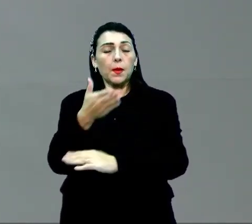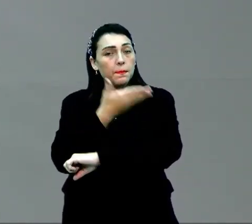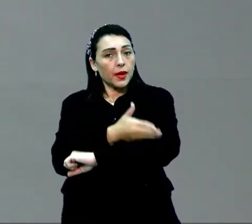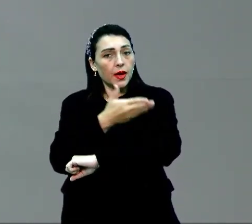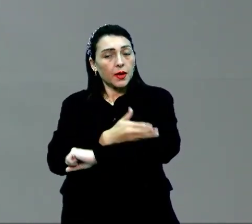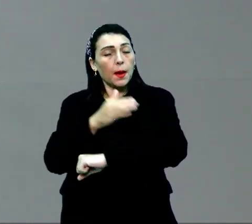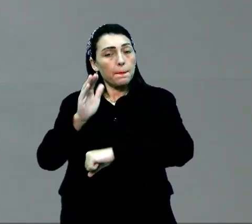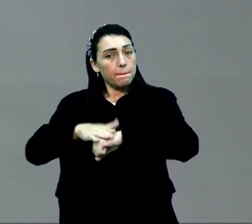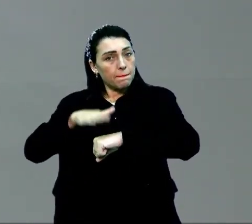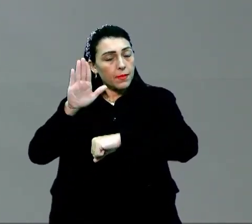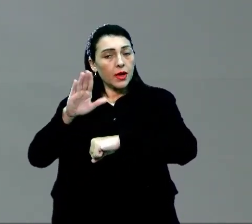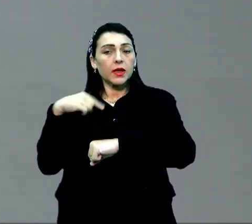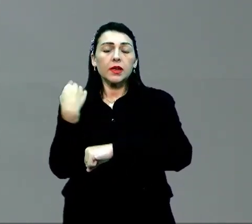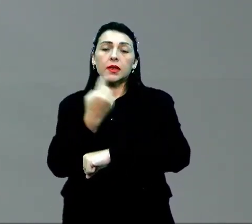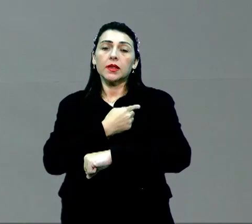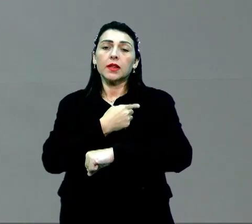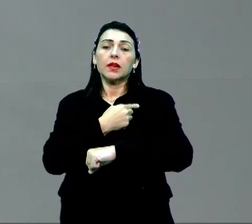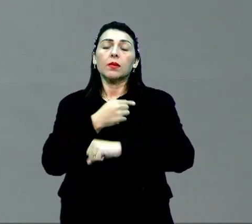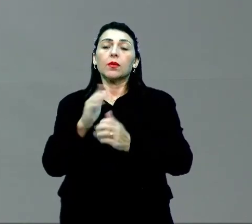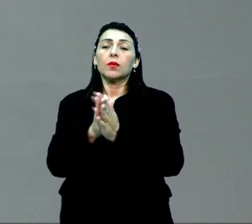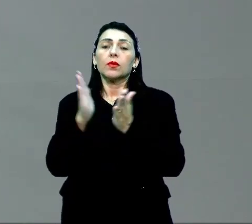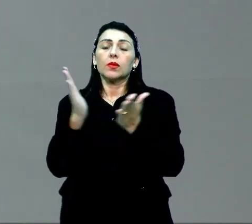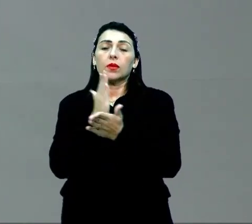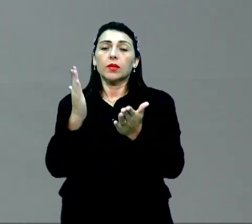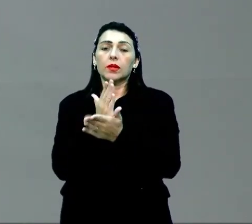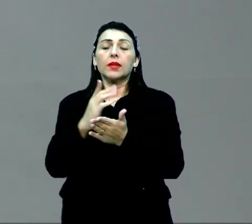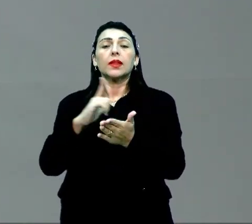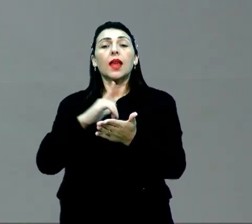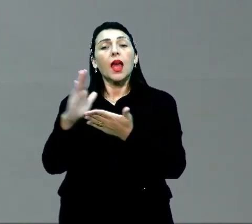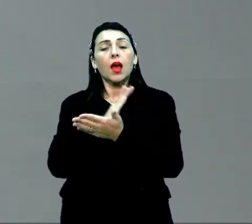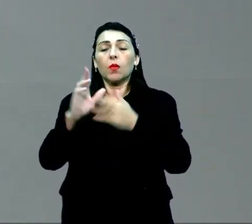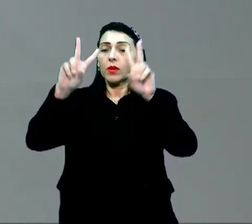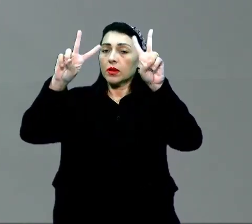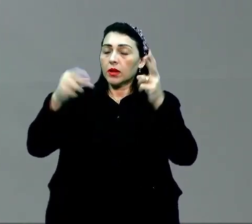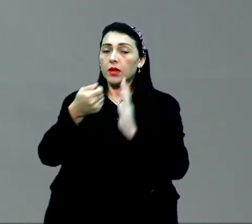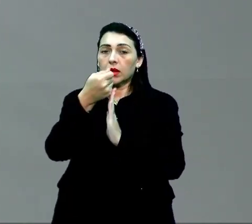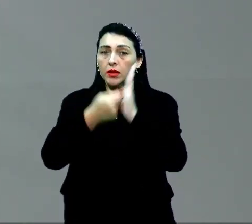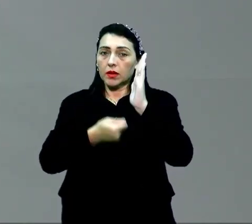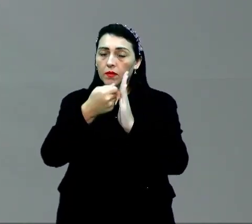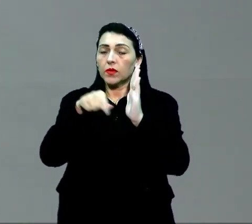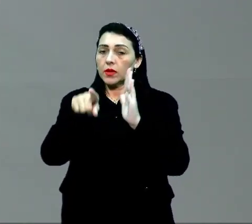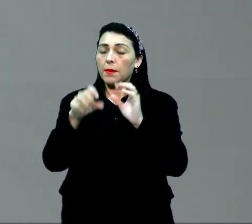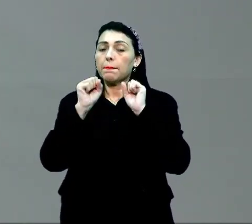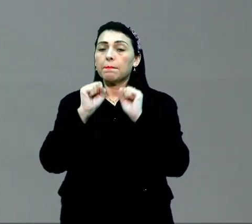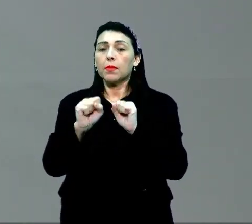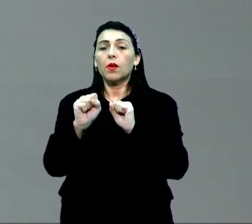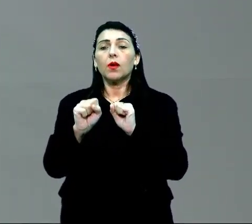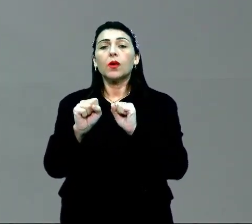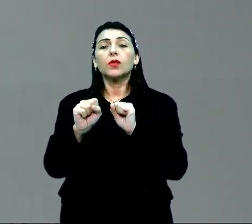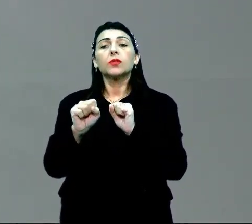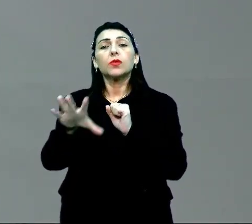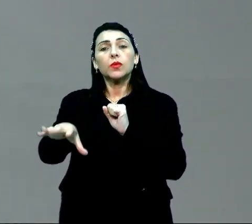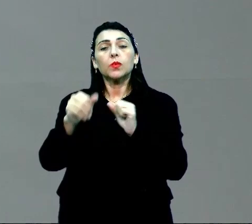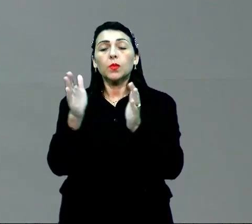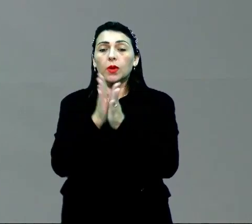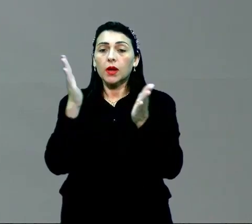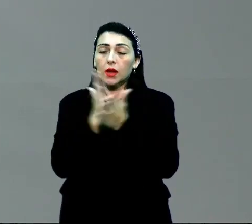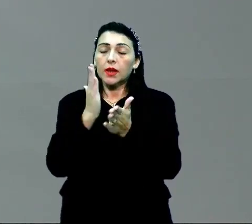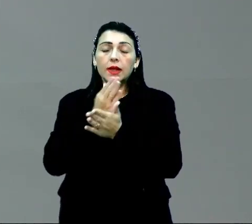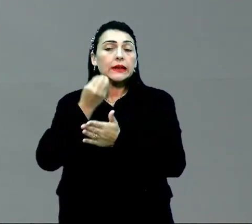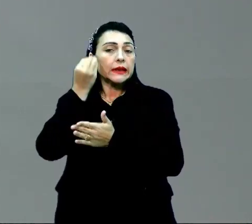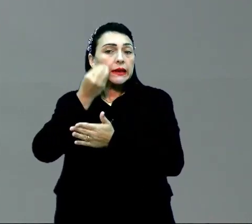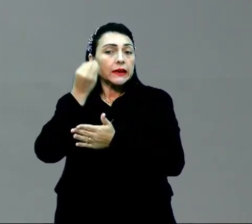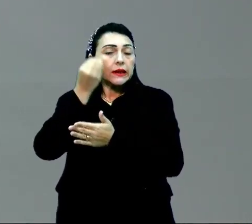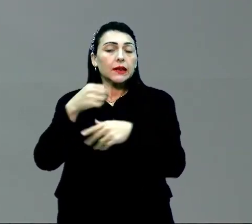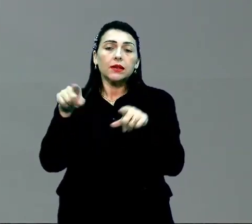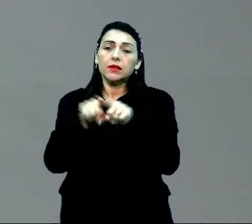praticar ainda mais. Nós temos o nosso livrinho, nós temos algumas temáticas de redação. Você pode pegar o nosso livrinho, você pode